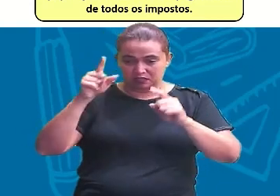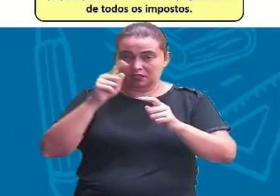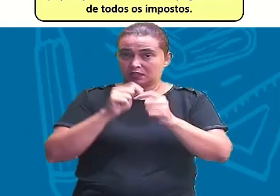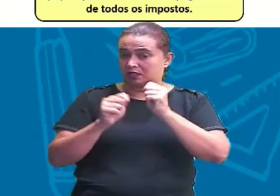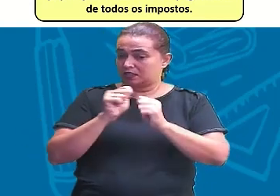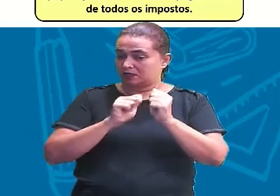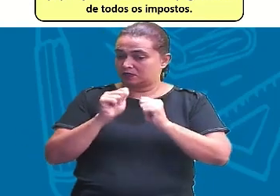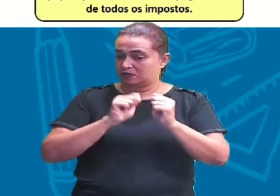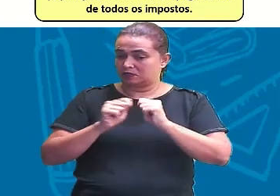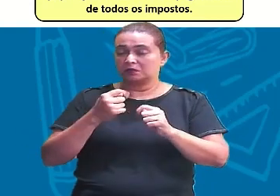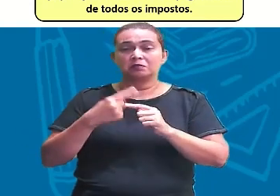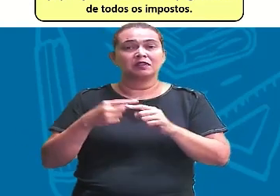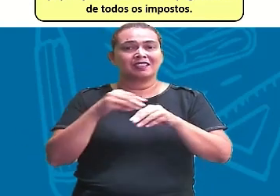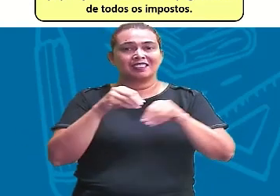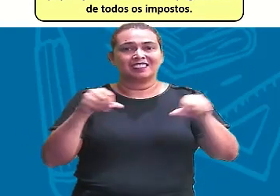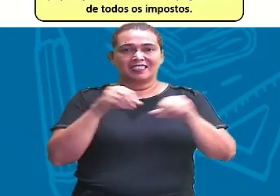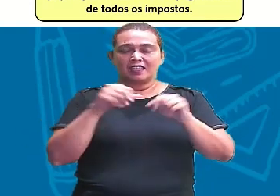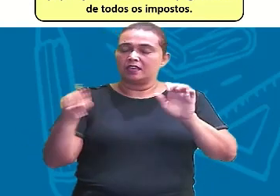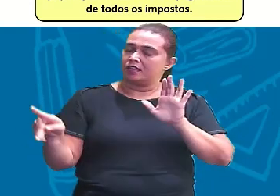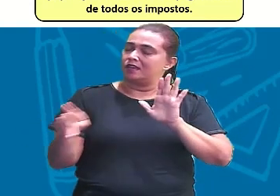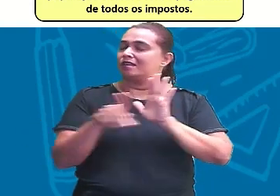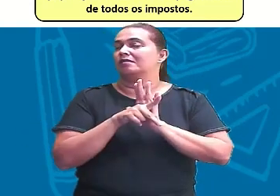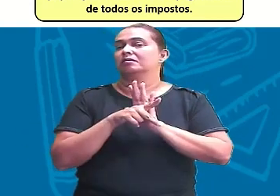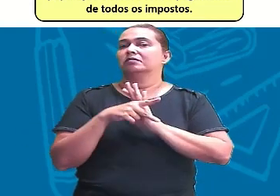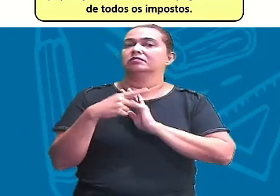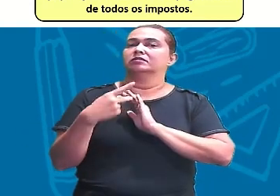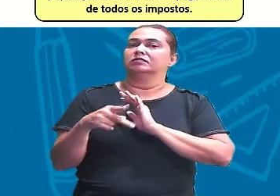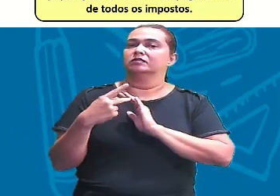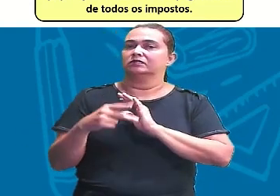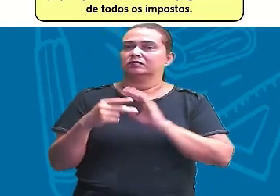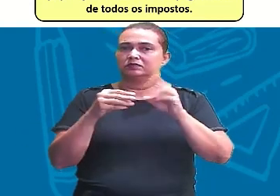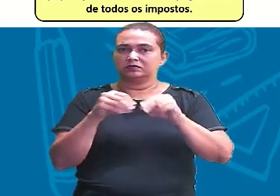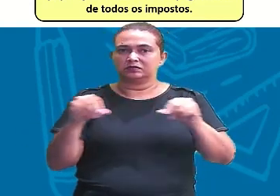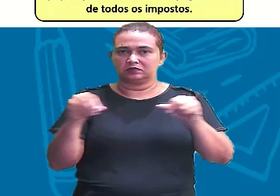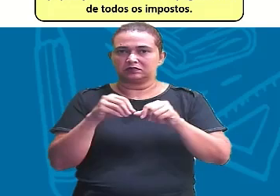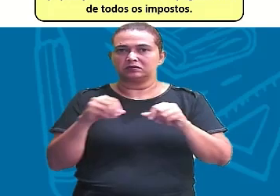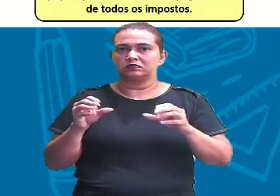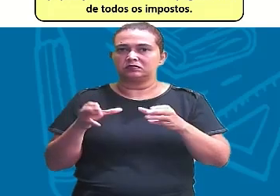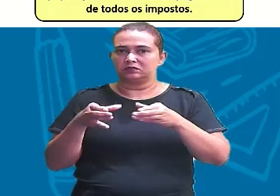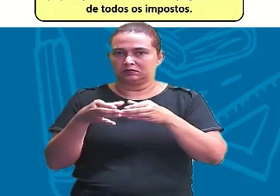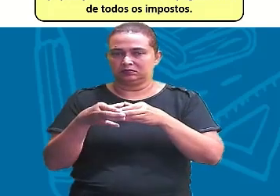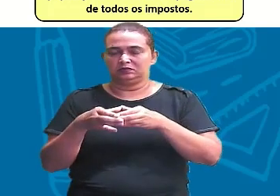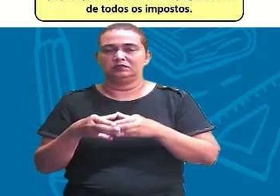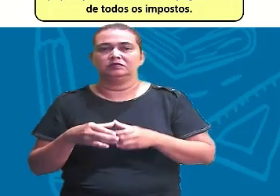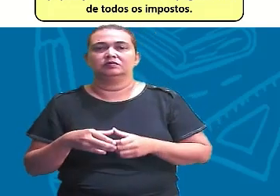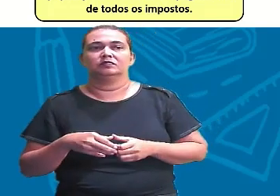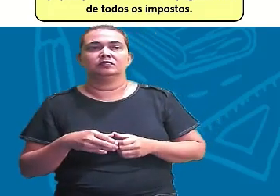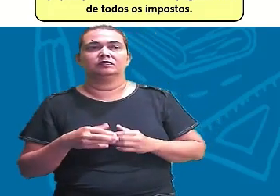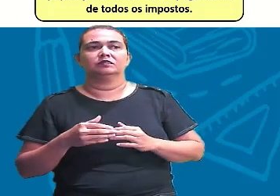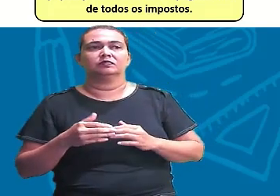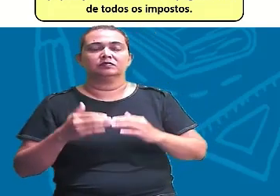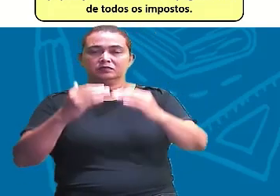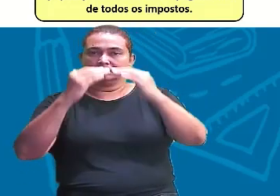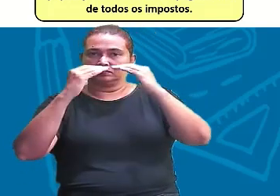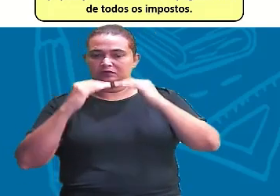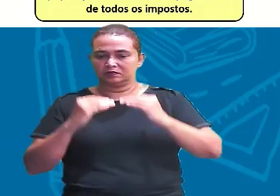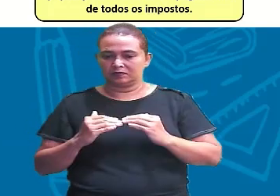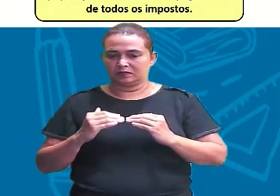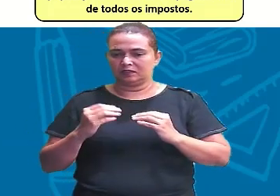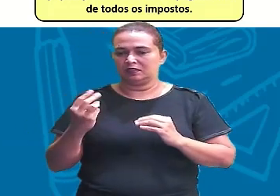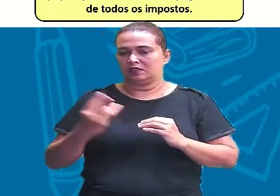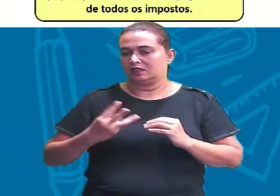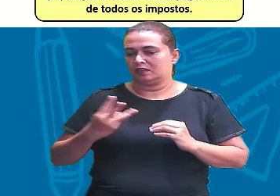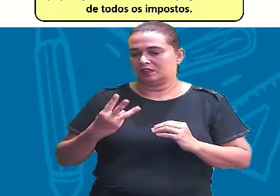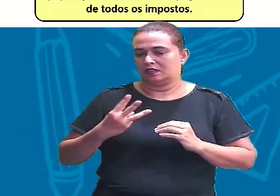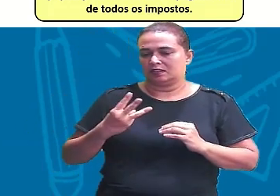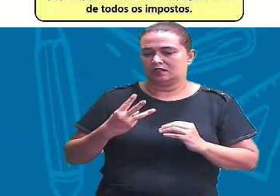da maior parte das terras da França, certo? Então, a nobreza compunha o segundo estado. Tá? O terceiro estado,